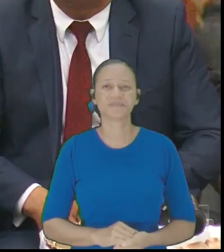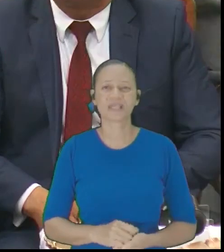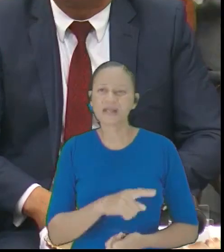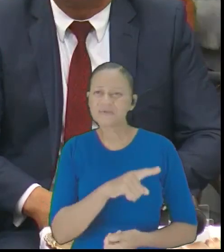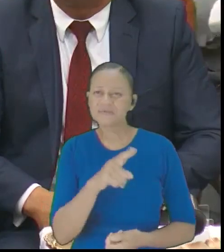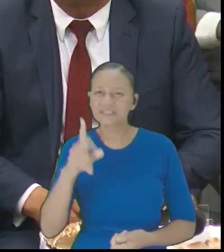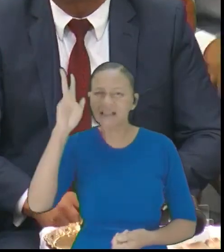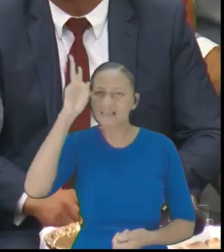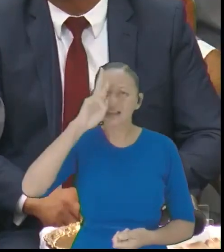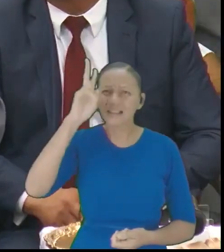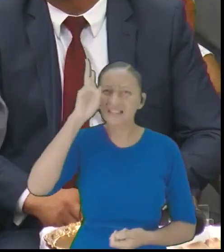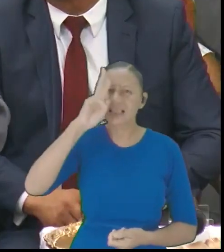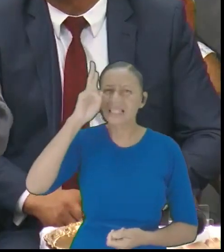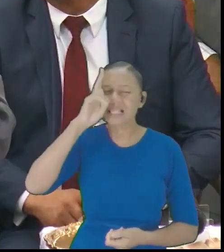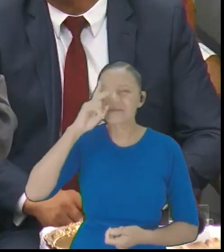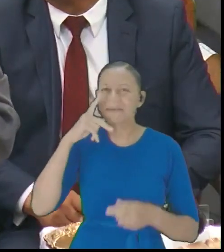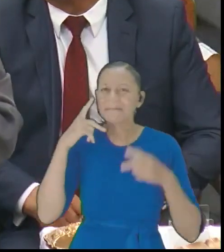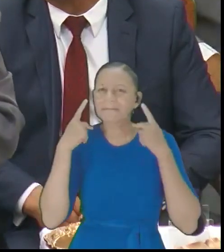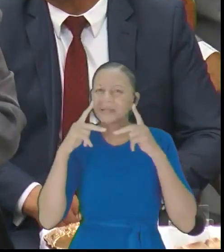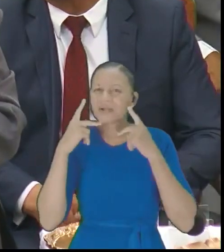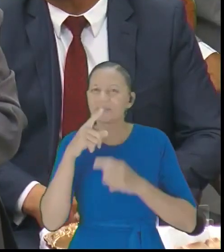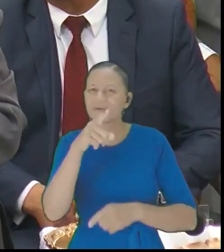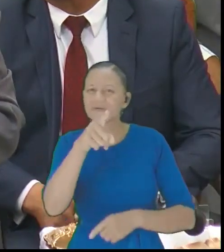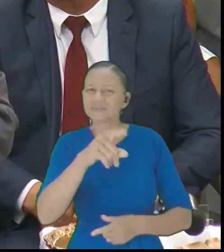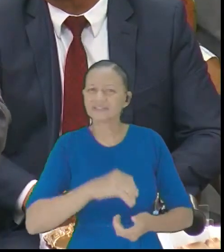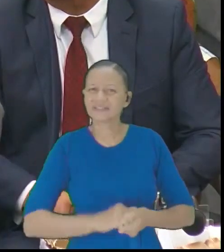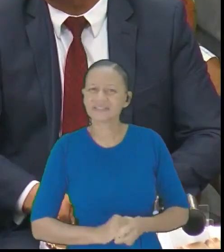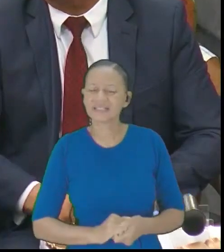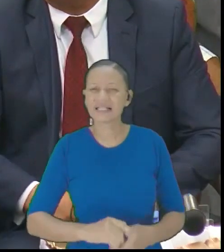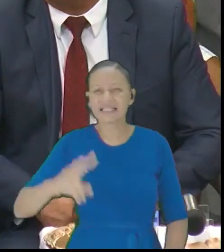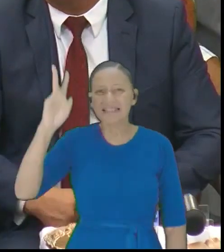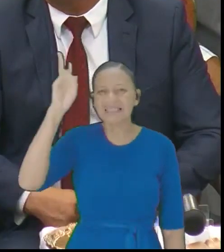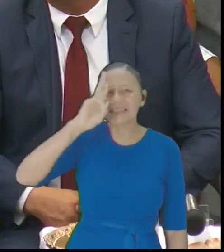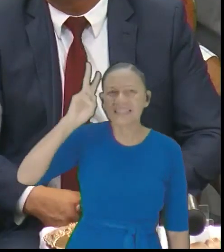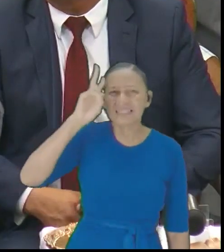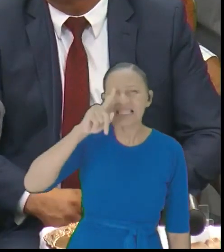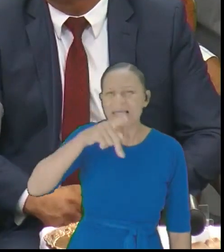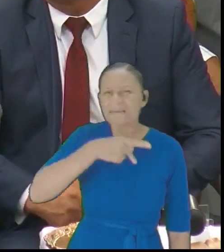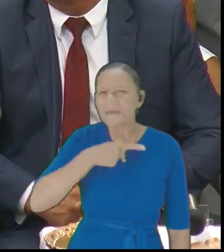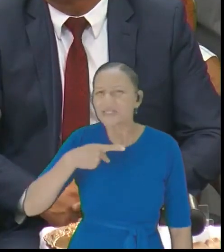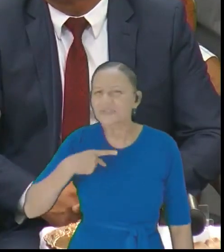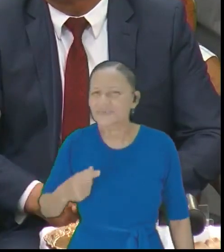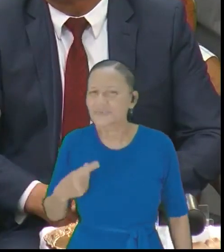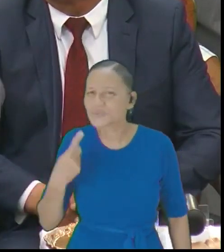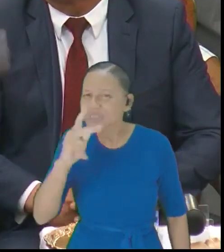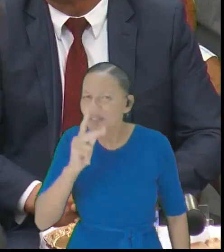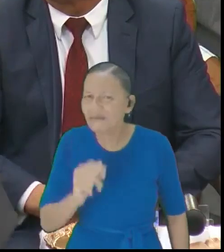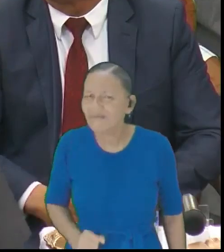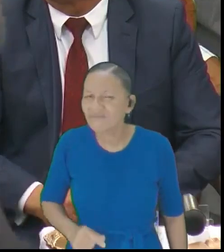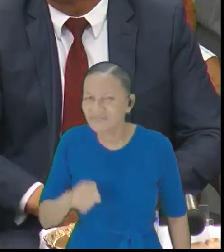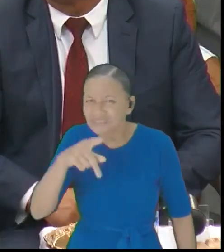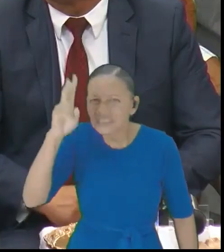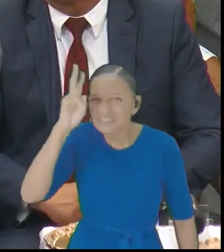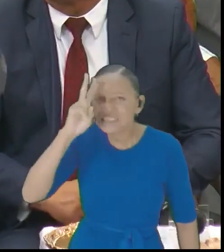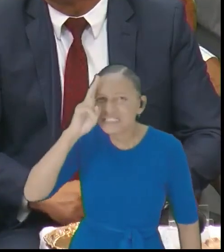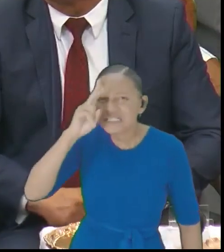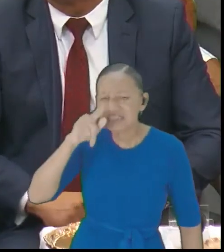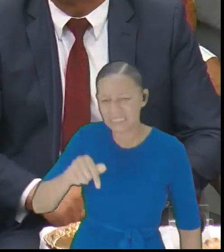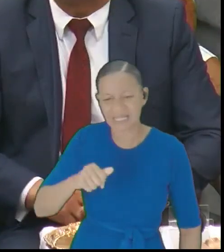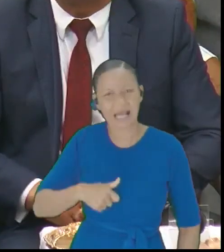Você ainda se lembra quem foi que pregou para você? Você ainda se lembra quem foi o teu pastor? Você ainda se lembra da tua